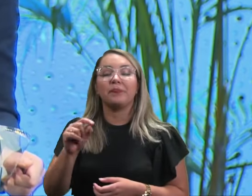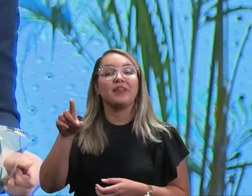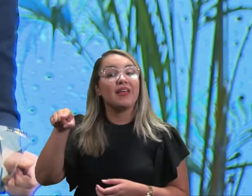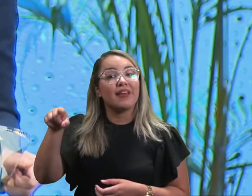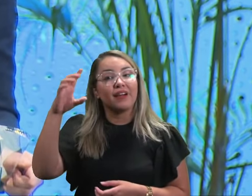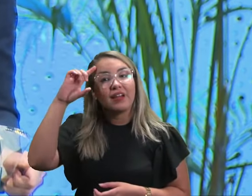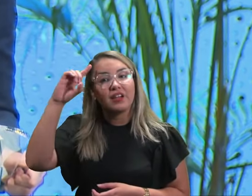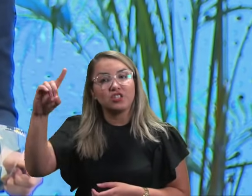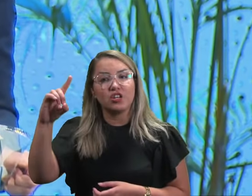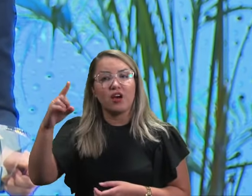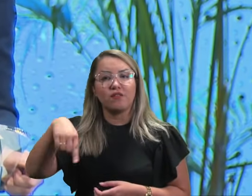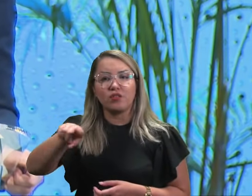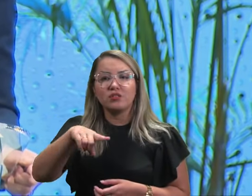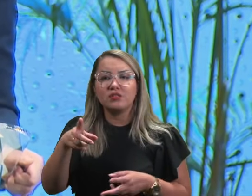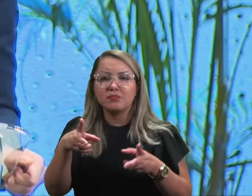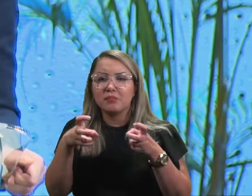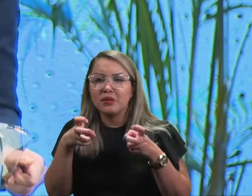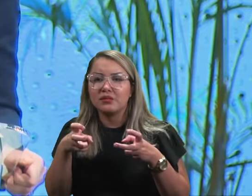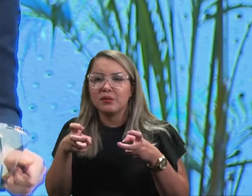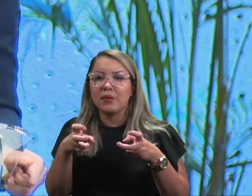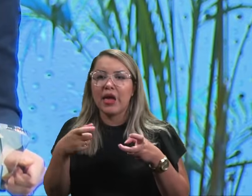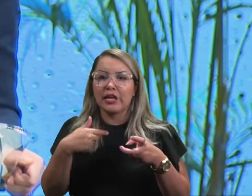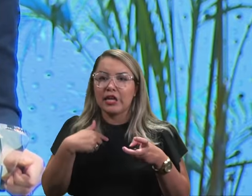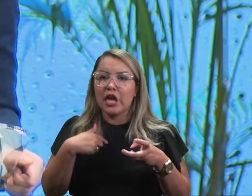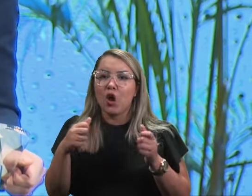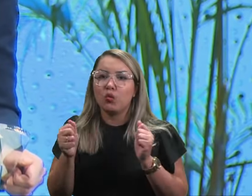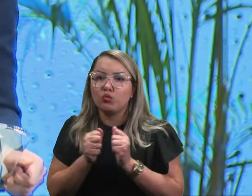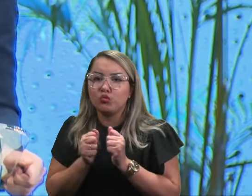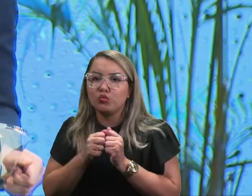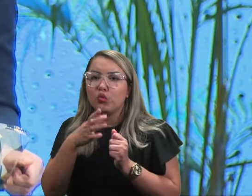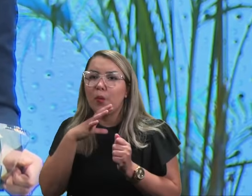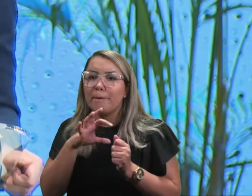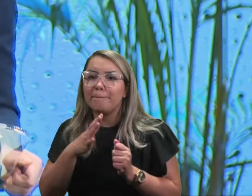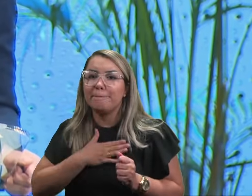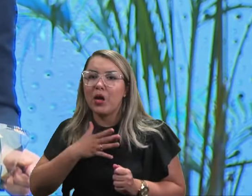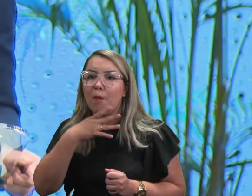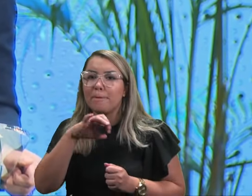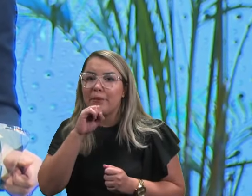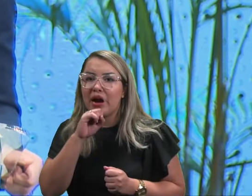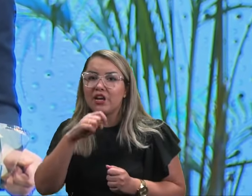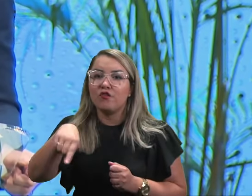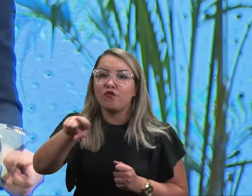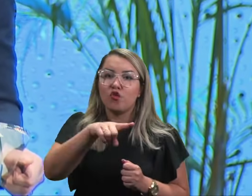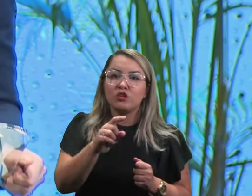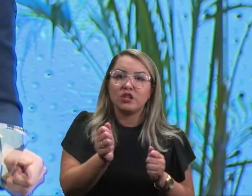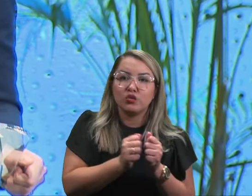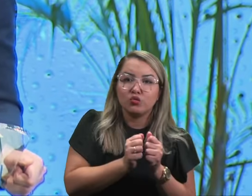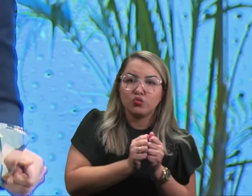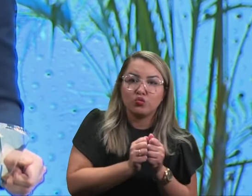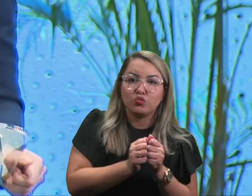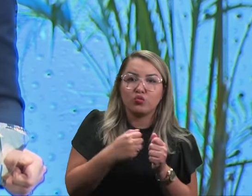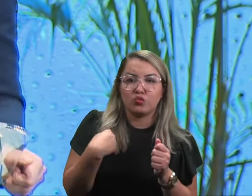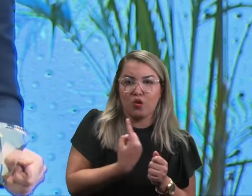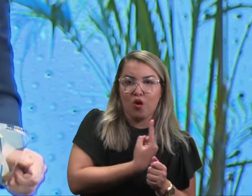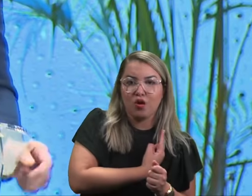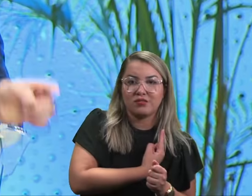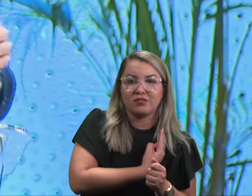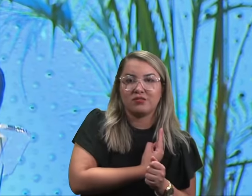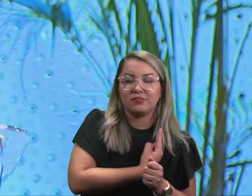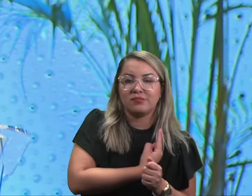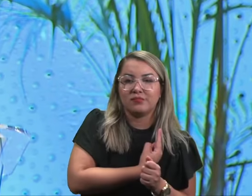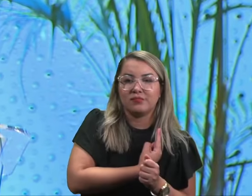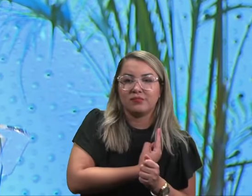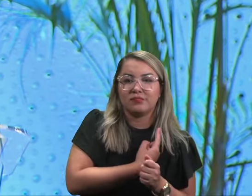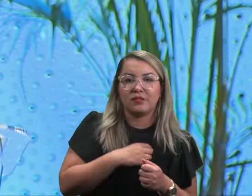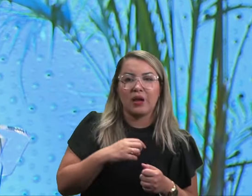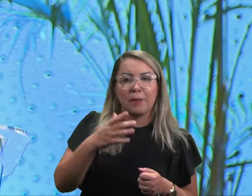Pai, que eu estou em meu Pai, e vós em mim, e eu em vós. Aquele que tem os